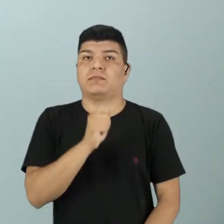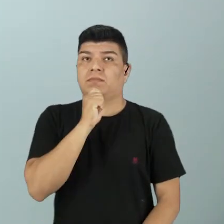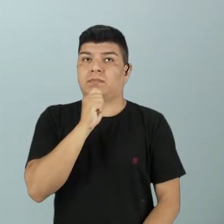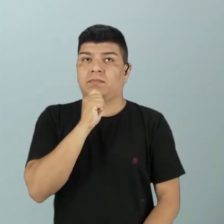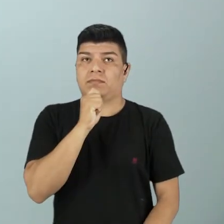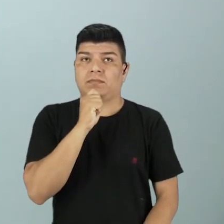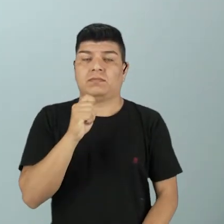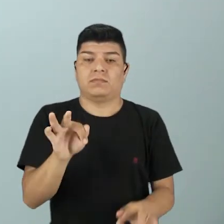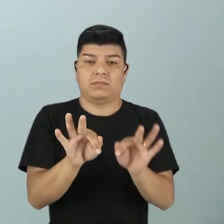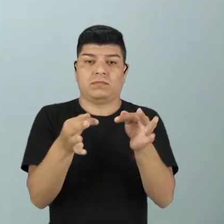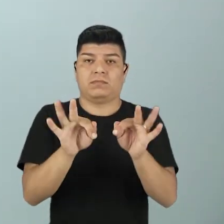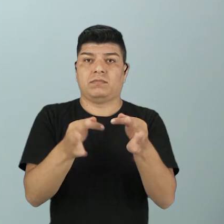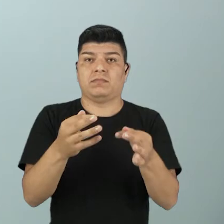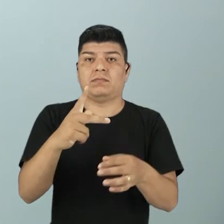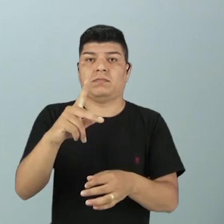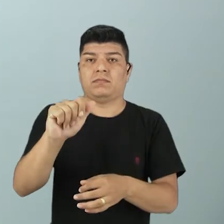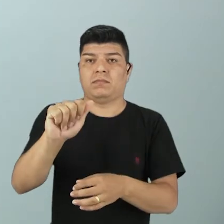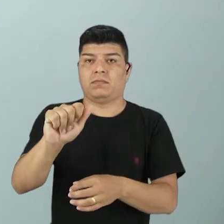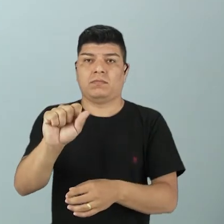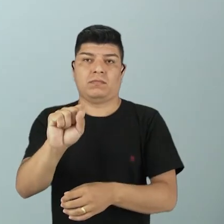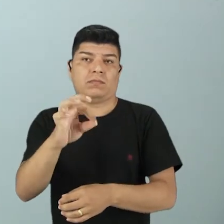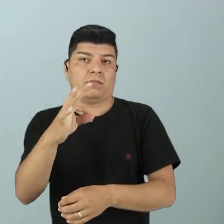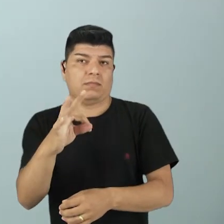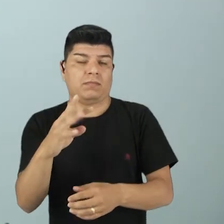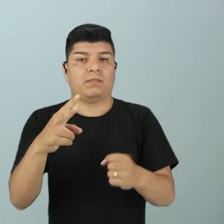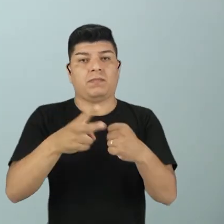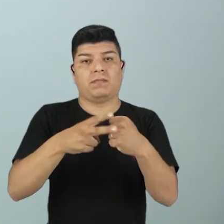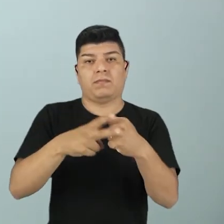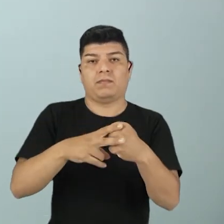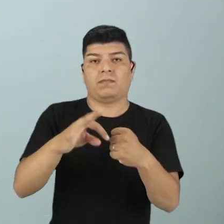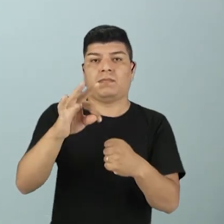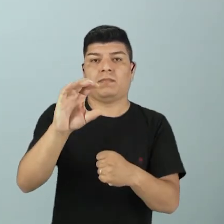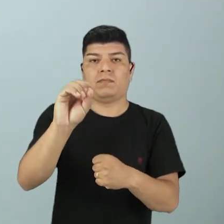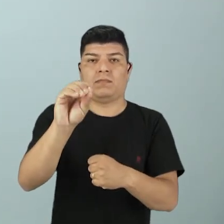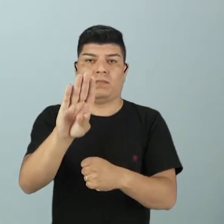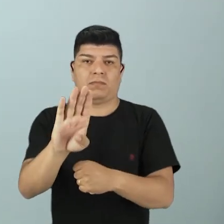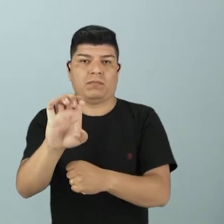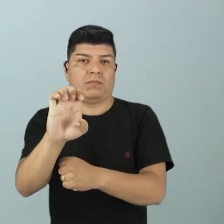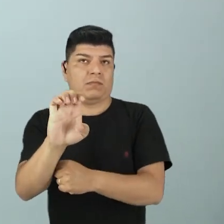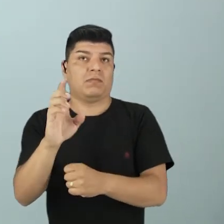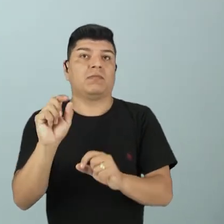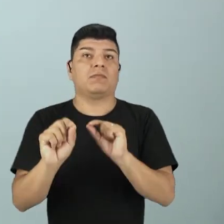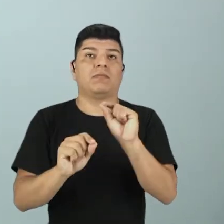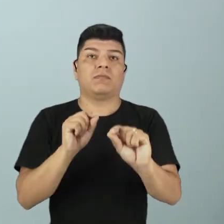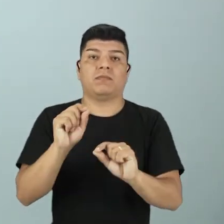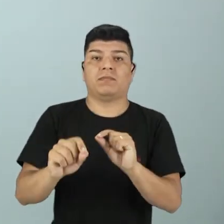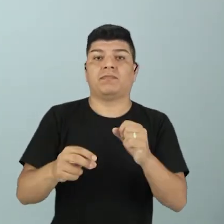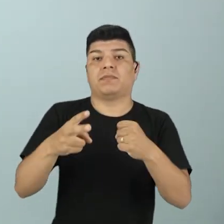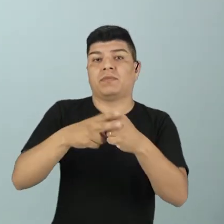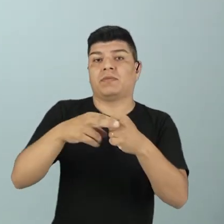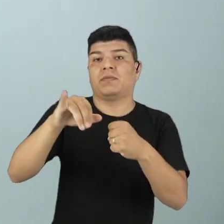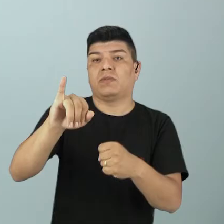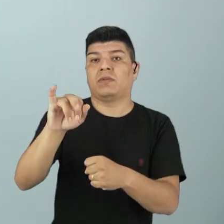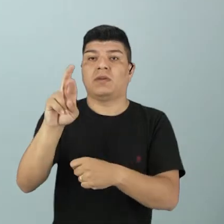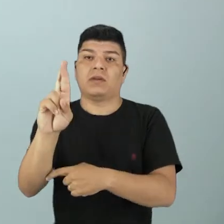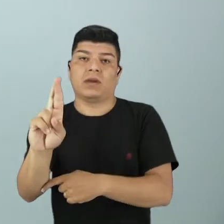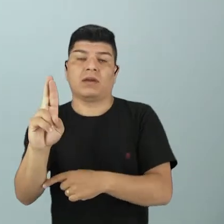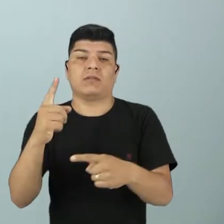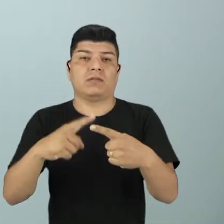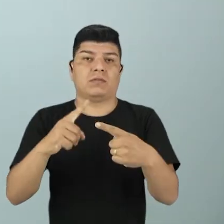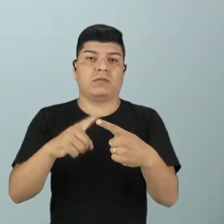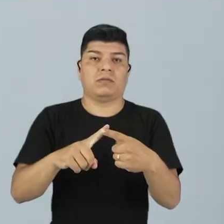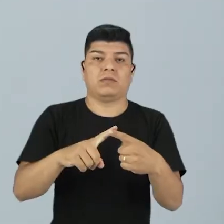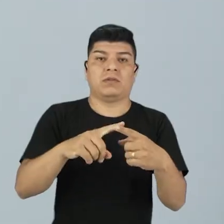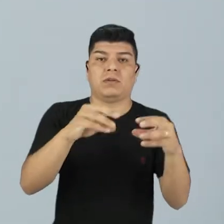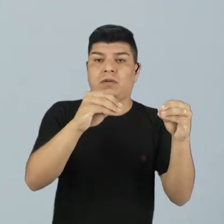falando sobre o Simple Past, vamos também falar sobre o verbo to be. Lembra que o verbo to be é um verbo irregular? Porque na hora de passar